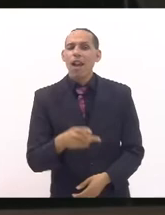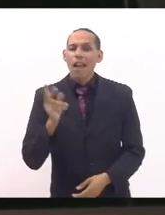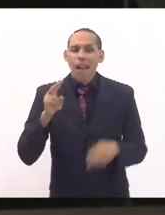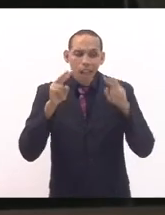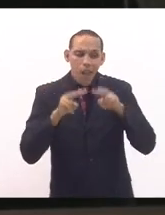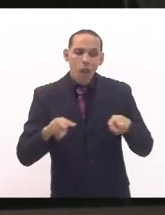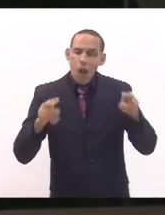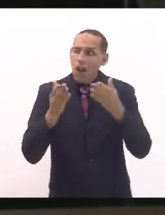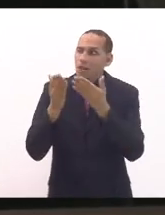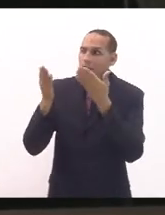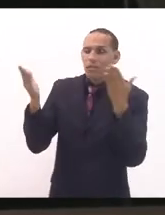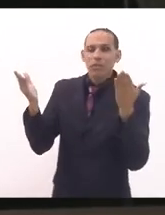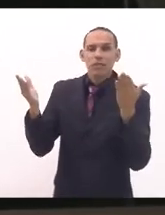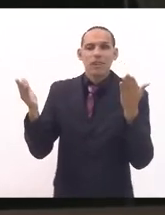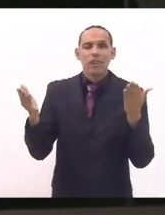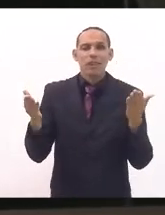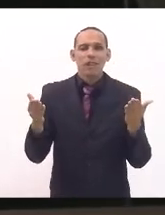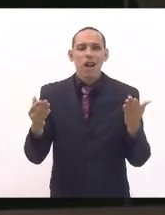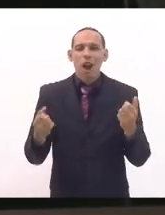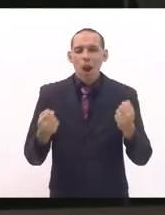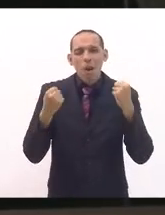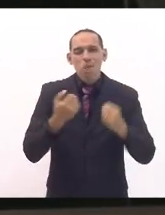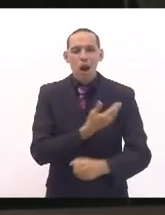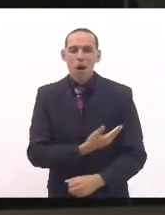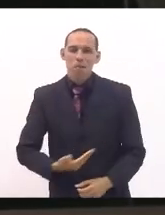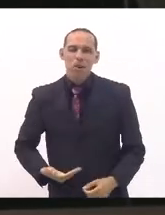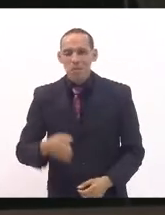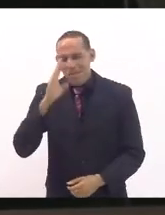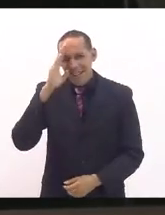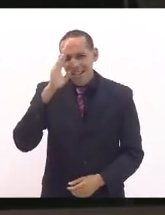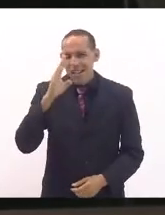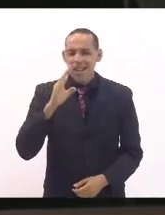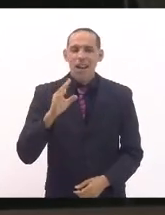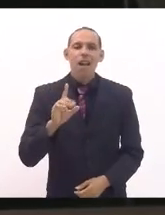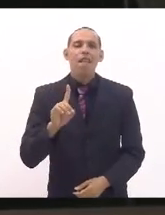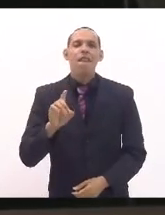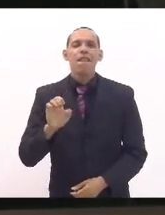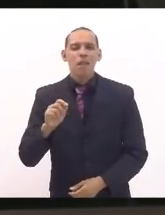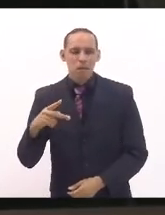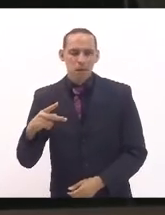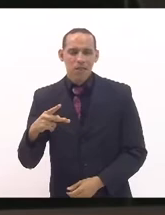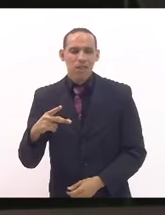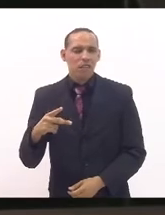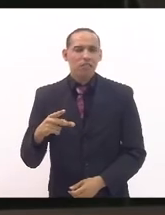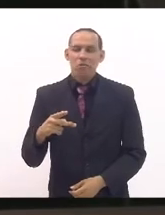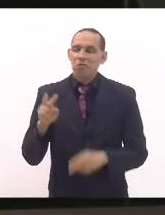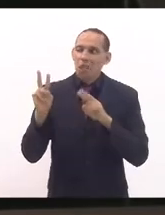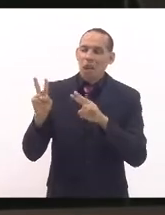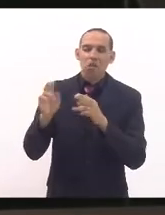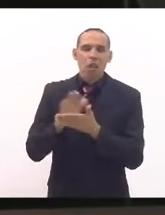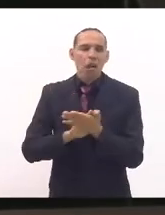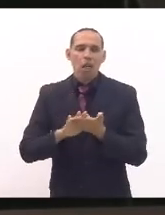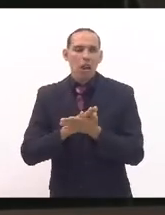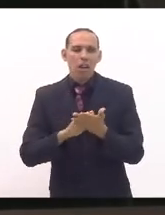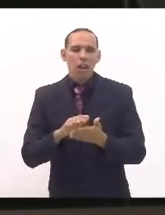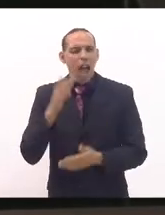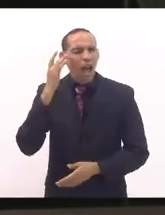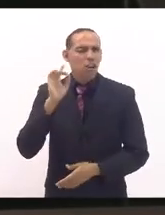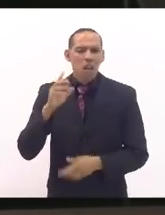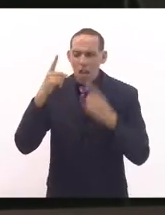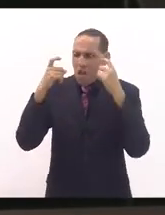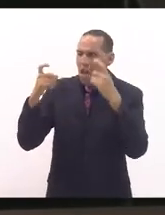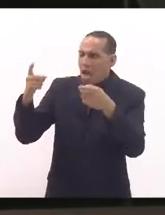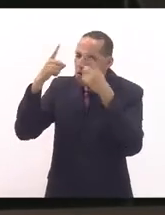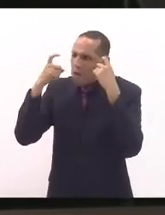as torcidas que muitas vezes o poder público, especialmente a BEP, não tem. Acha que é o local da marginalidade,